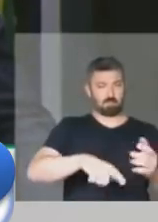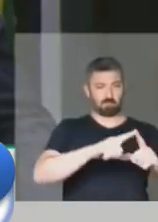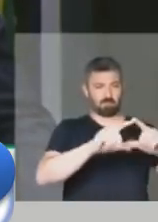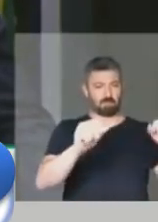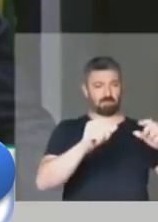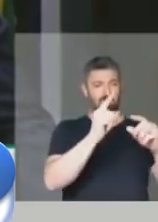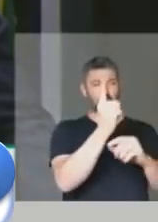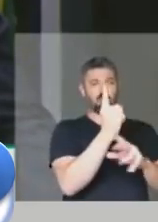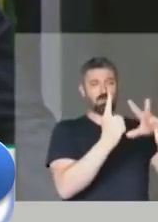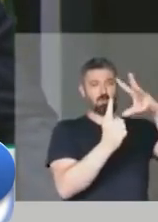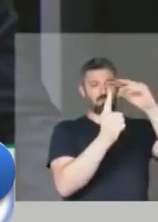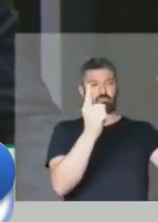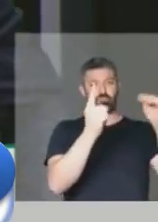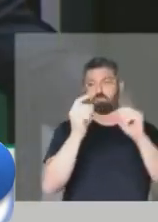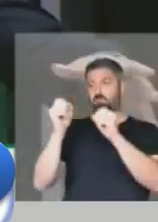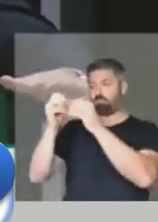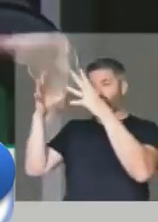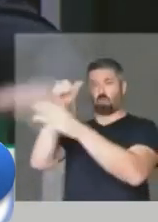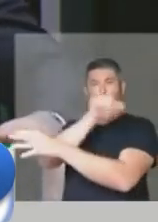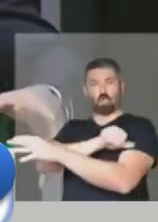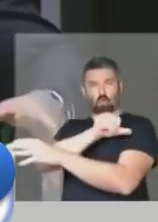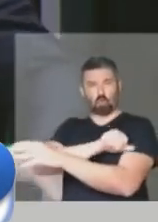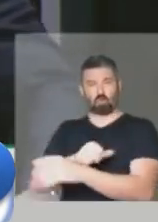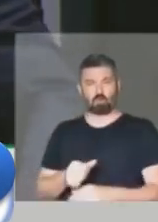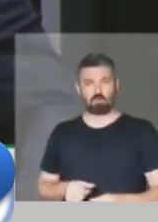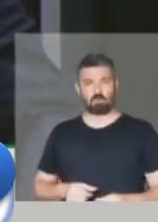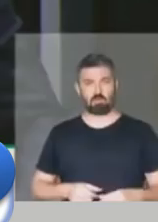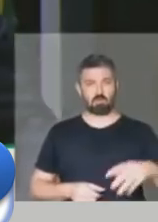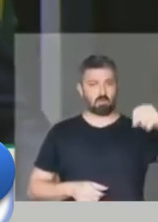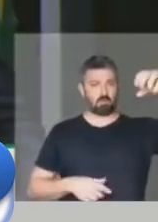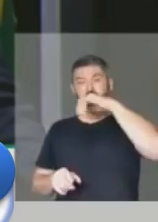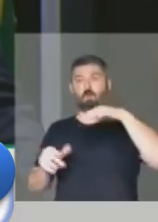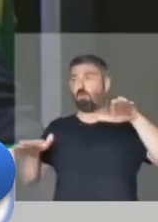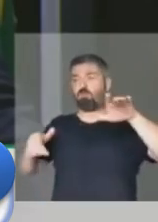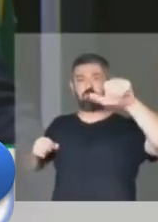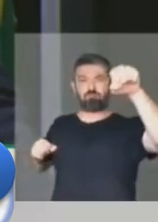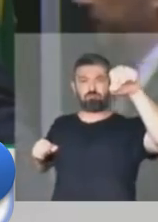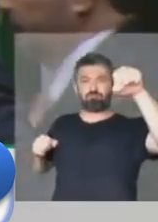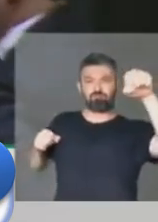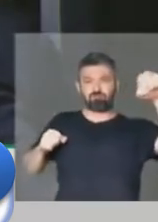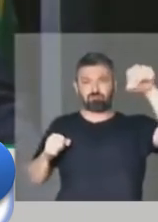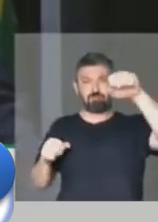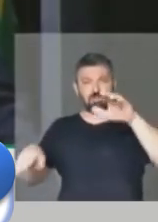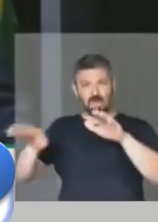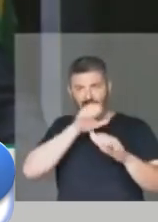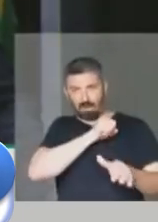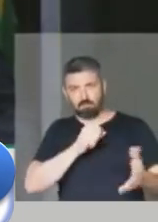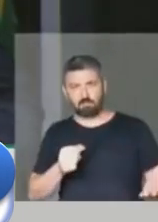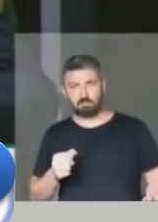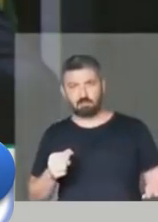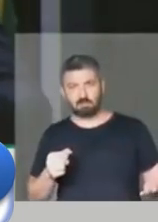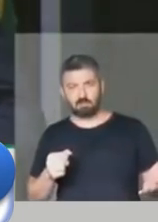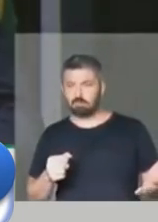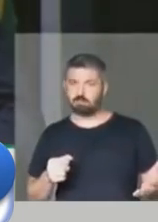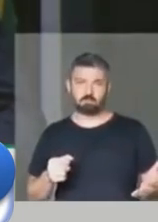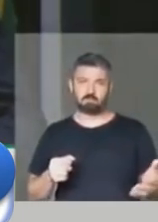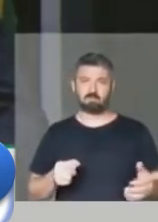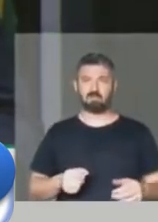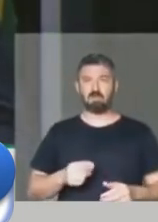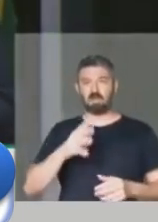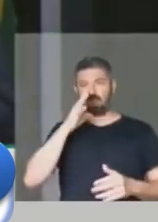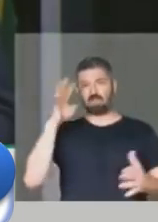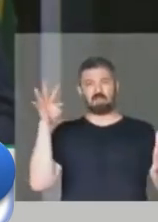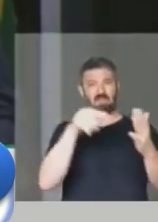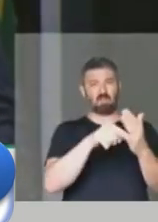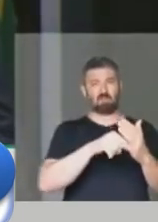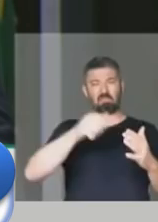sua residência na Barra da Tijuca? Ainda não inventaram o teletransporte. E aí, a partir dessa denúncia frágil